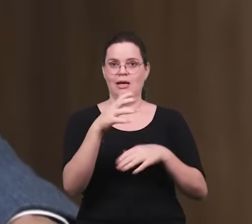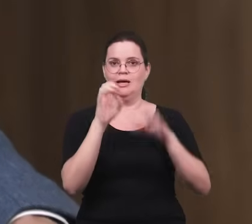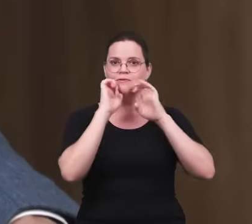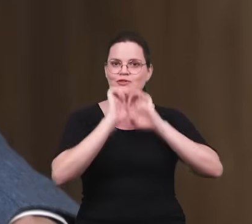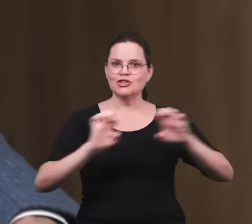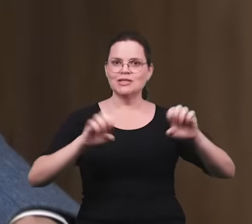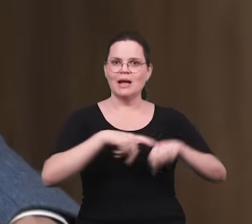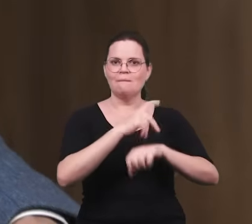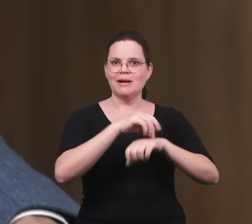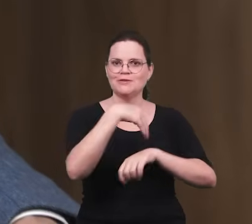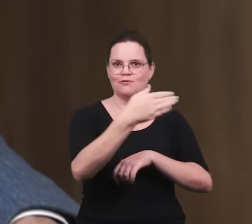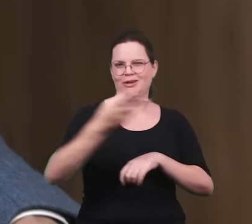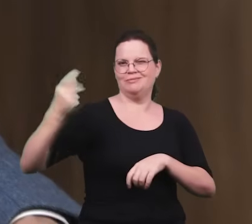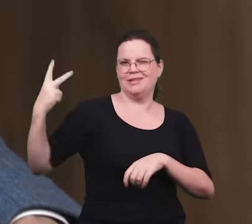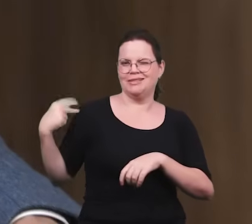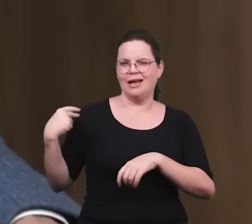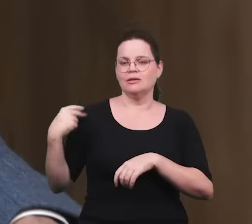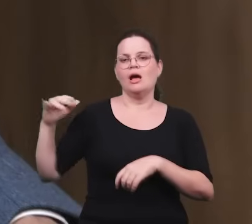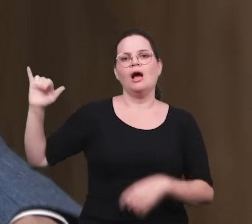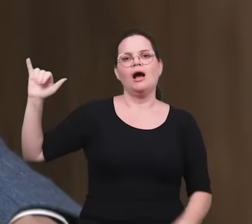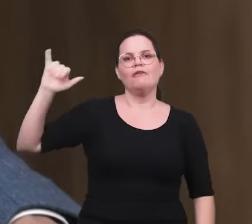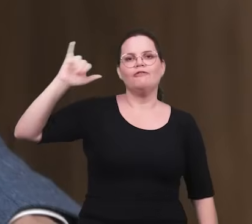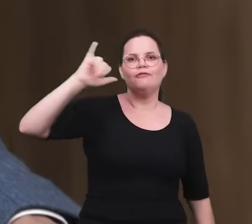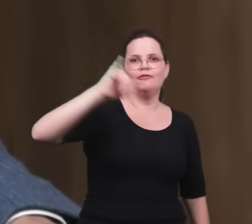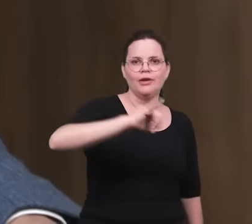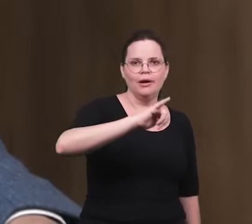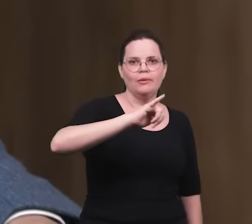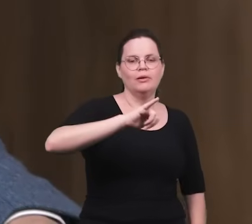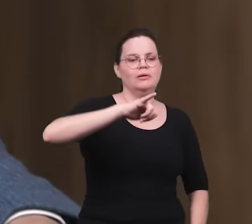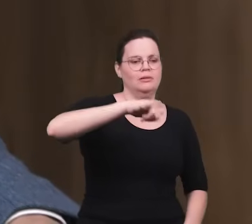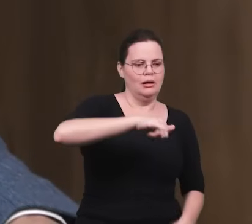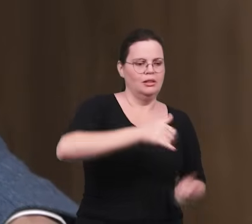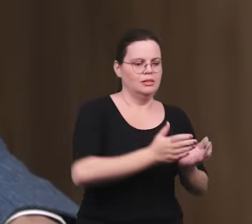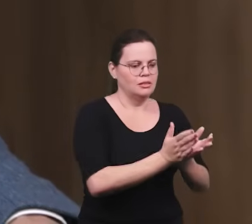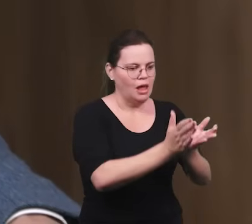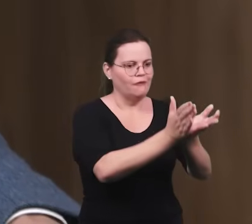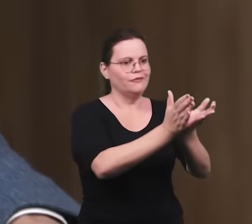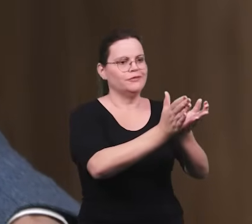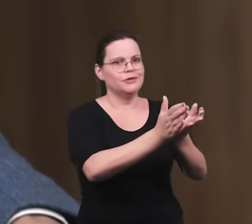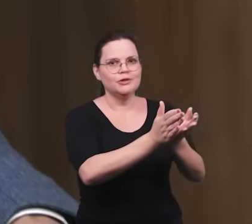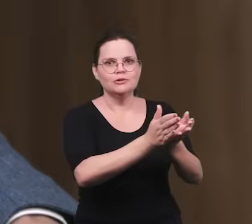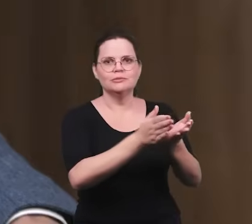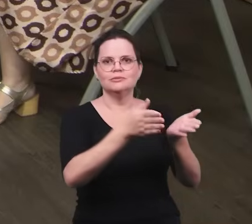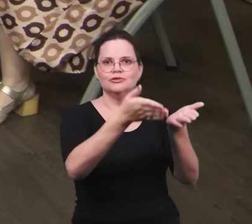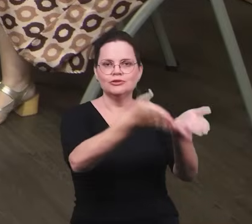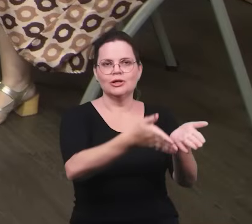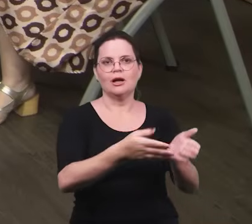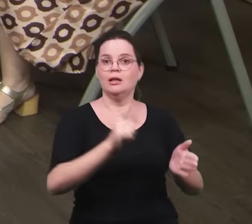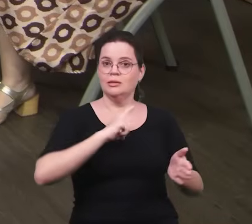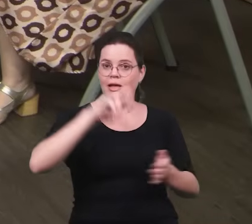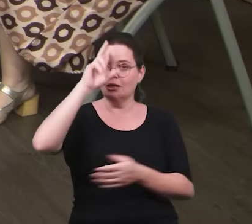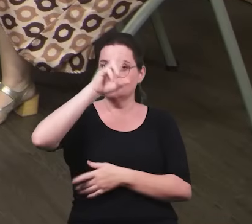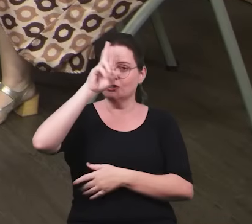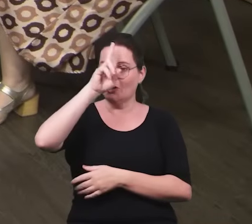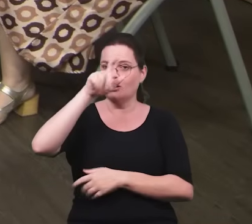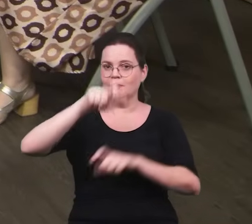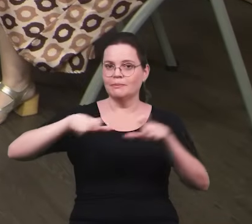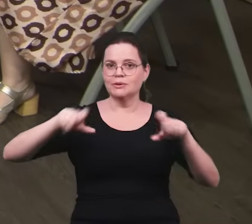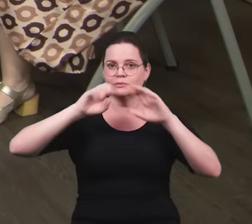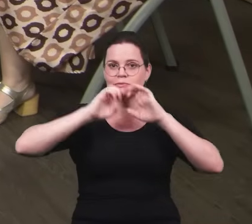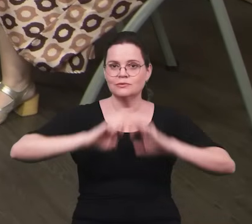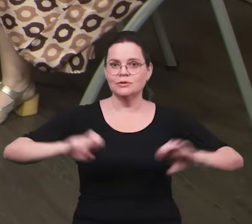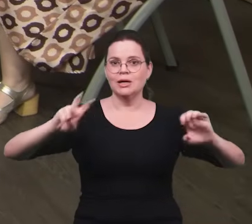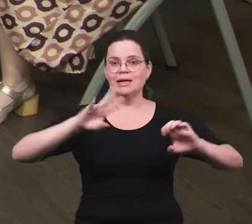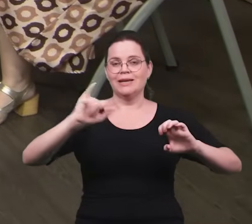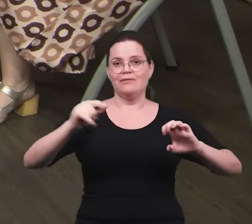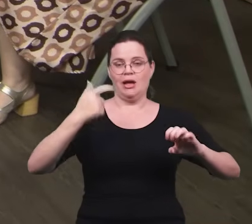país. Você ia ter que pegar um avião, né? Dependendo da época, até um navio. Uhum. Tem histórias aí dos evangelistas que tiveram que se